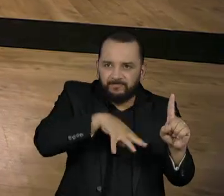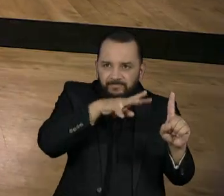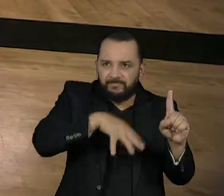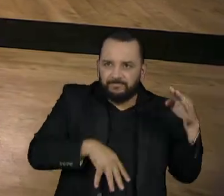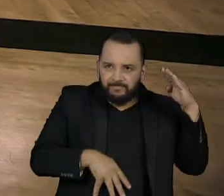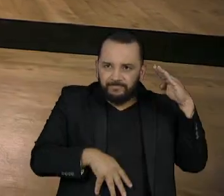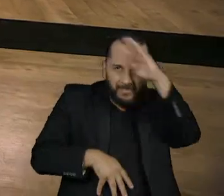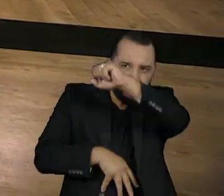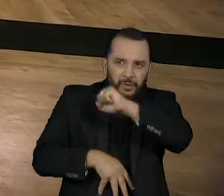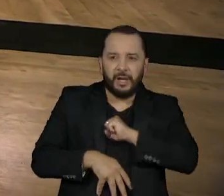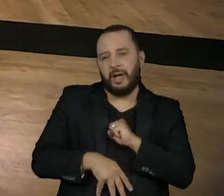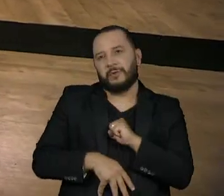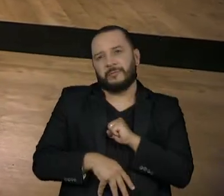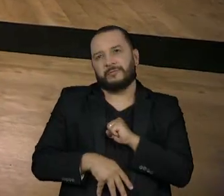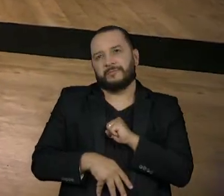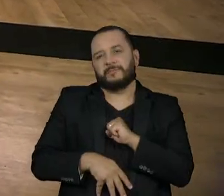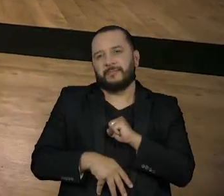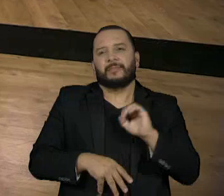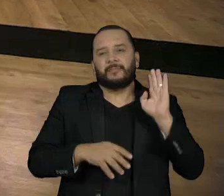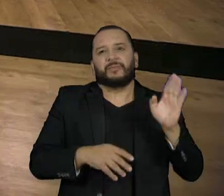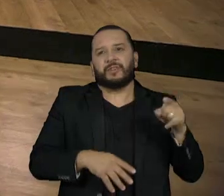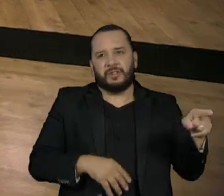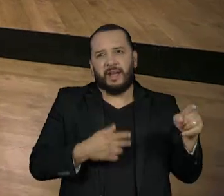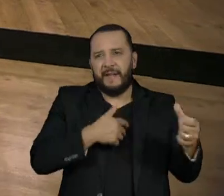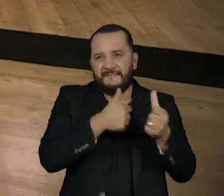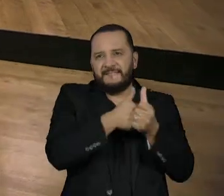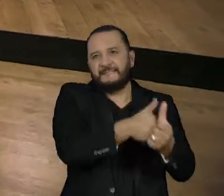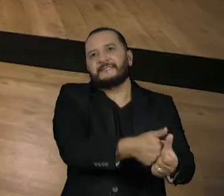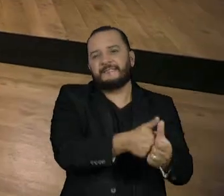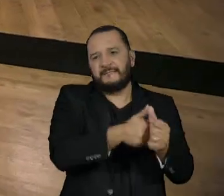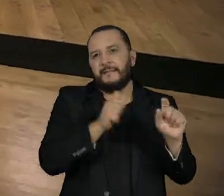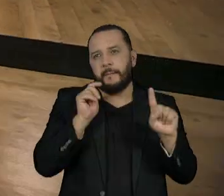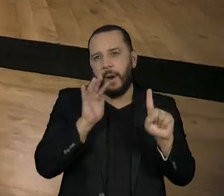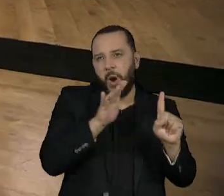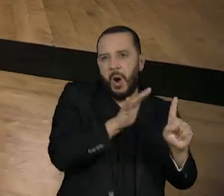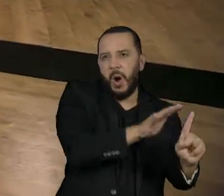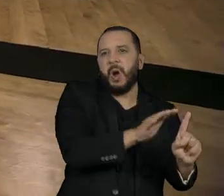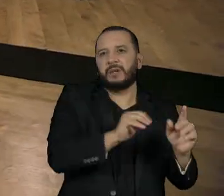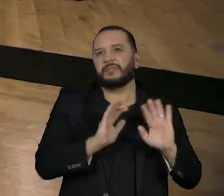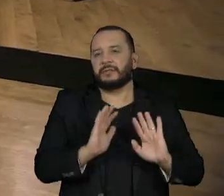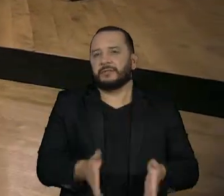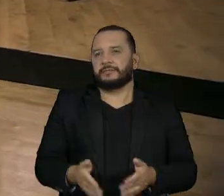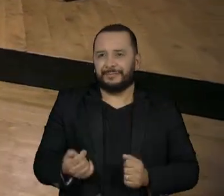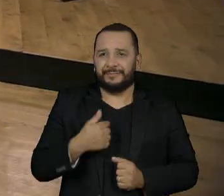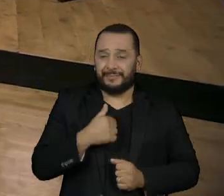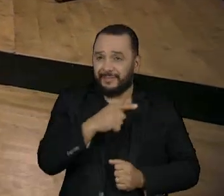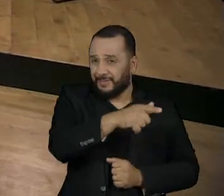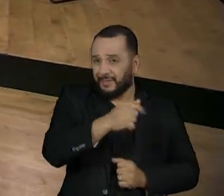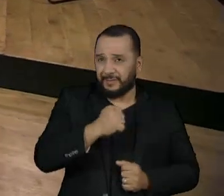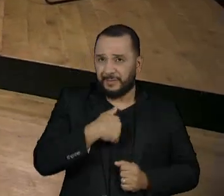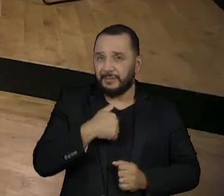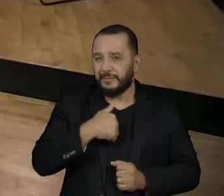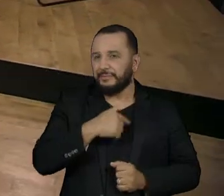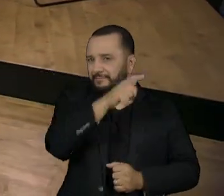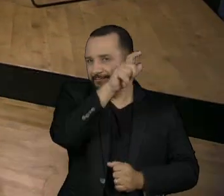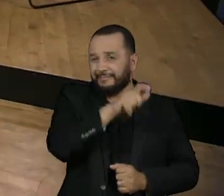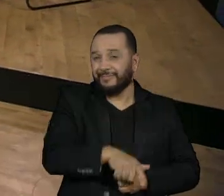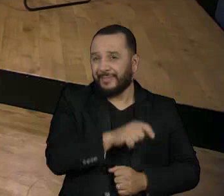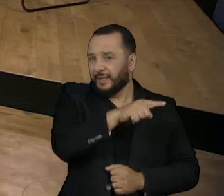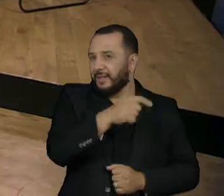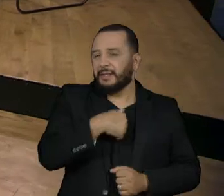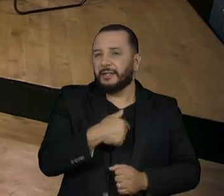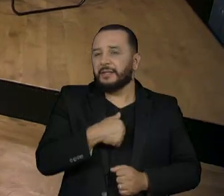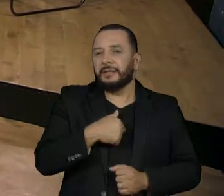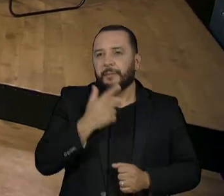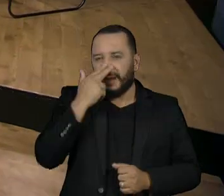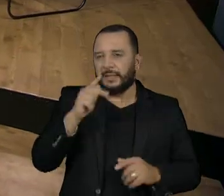candidato, não é, ao presidente, ao possível candidato Jair Bolsonaro. Então tem, né? Isso não necessariamente abala a candidatura da figura Bolsonaro, que é